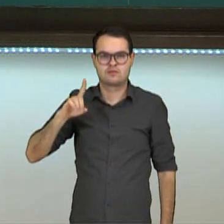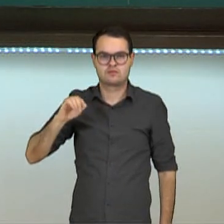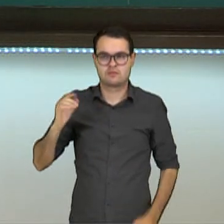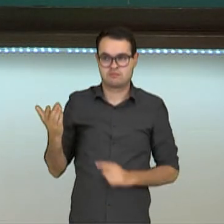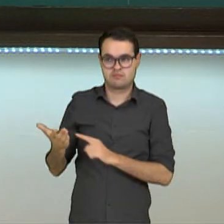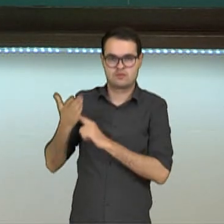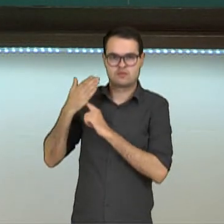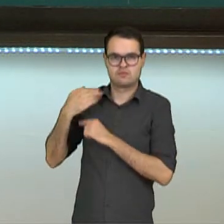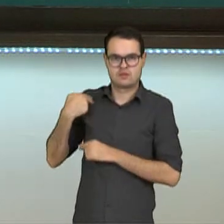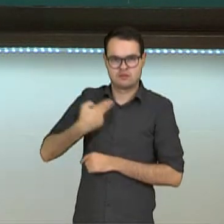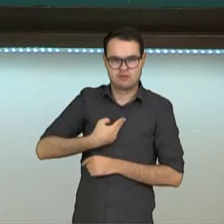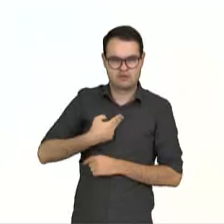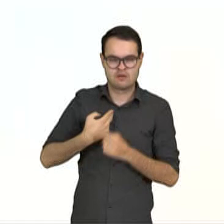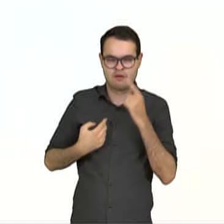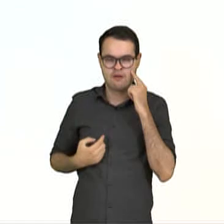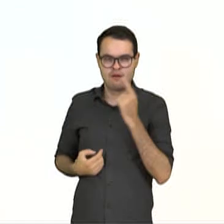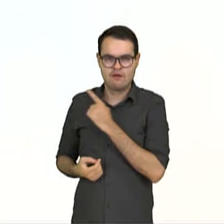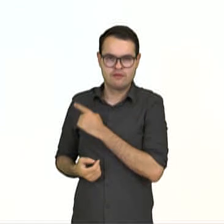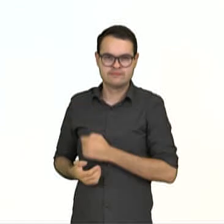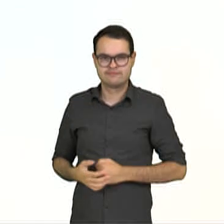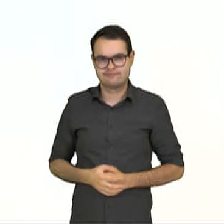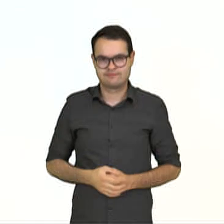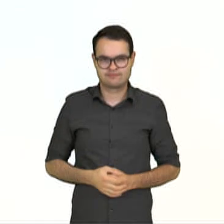Pois bem, olha só.